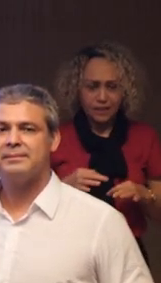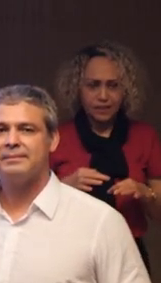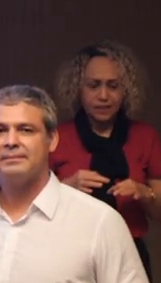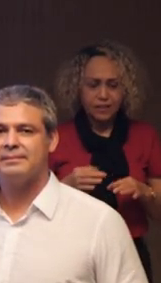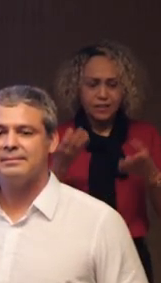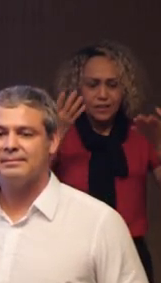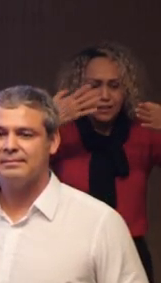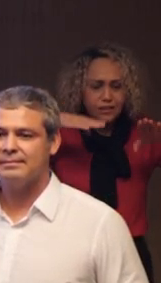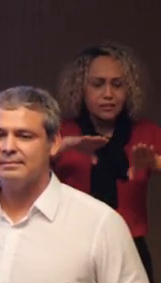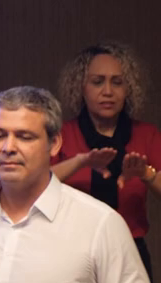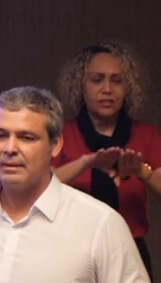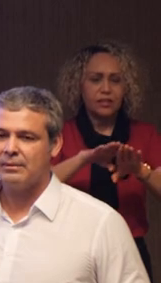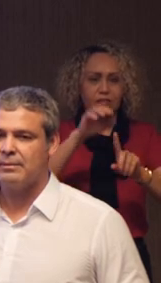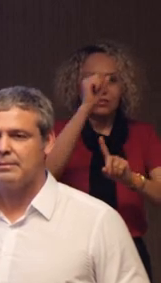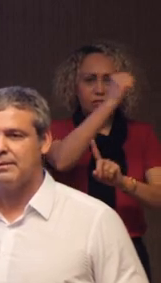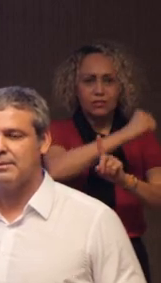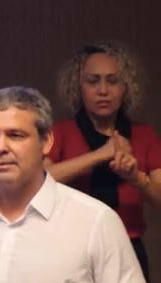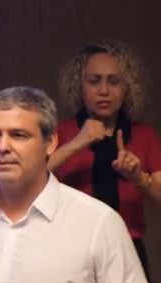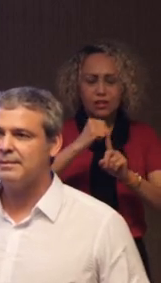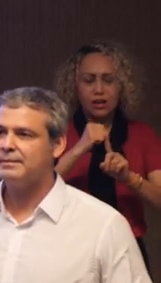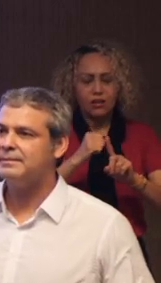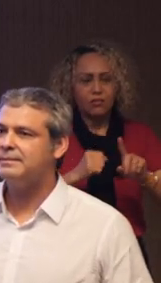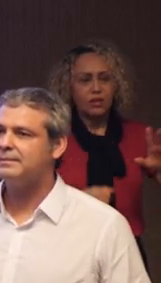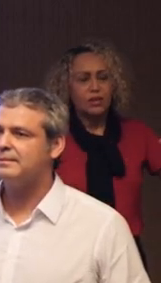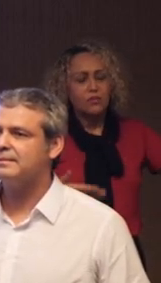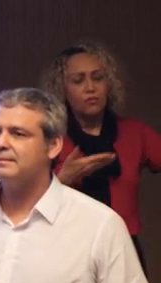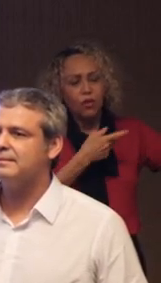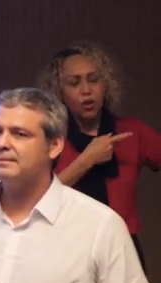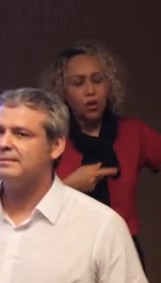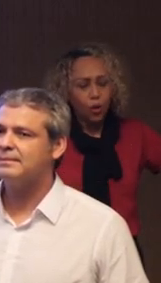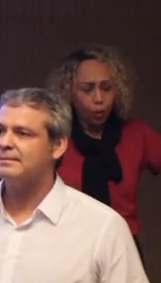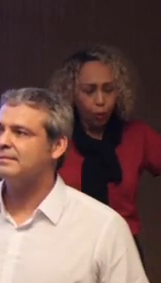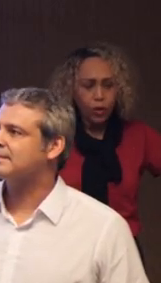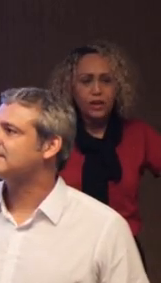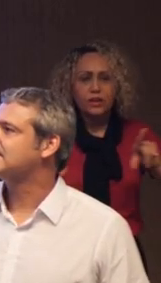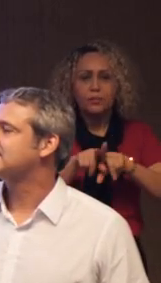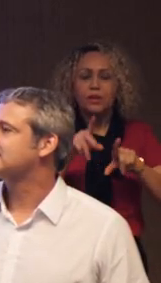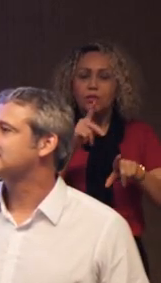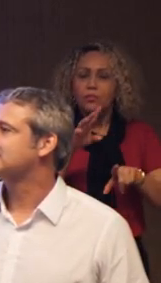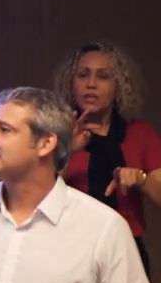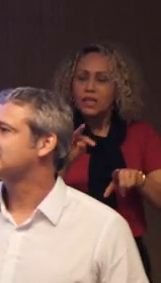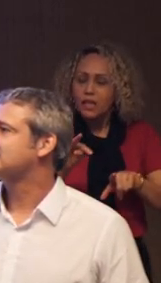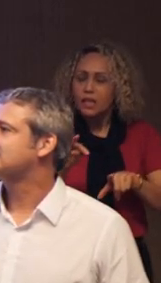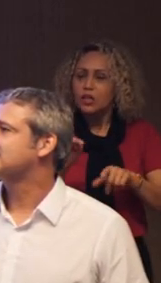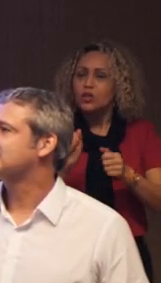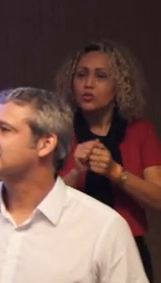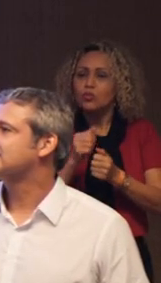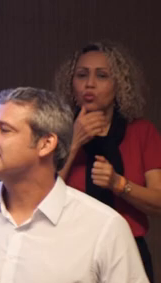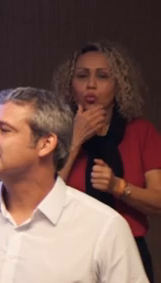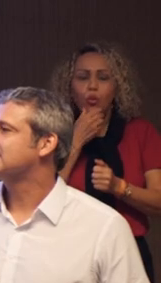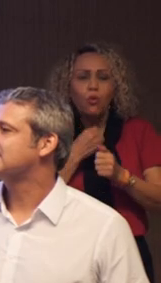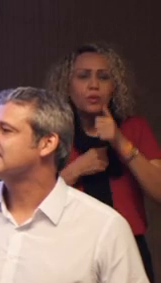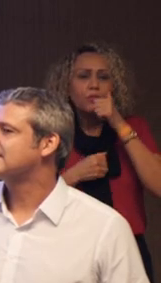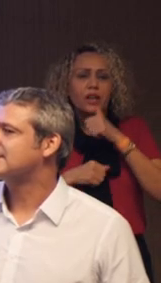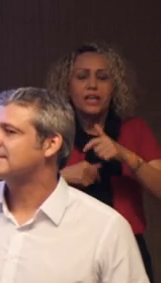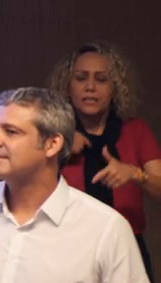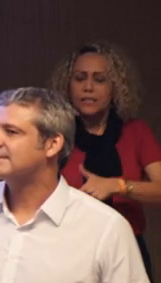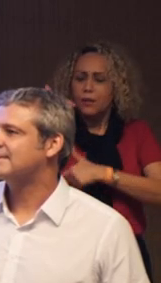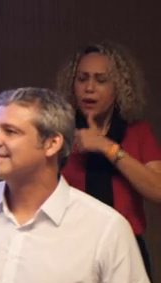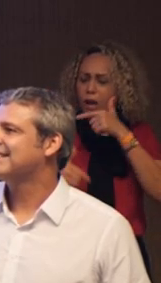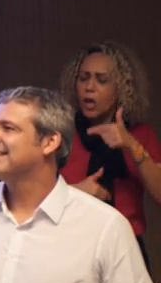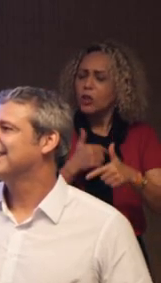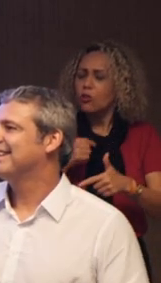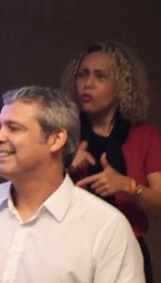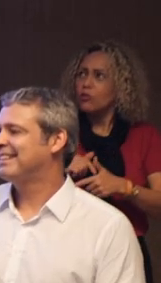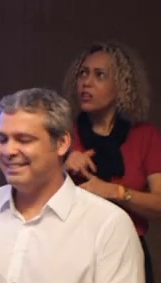inclusão social, que foi Lula e o PT, com homens e mulheres trabalhadores que mudou a realidade do povo brasileiro. Muito obrigado a todos, tenham um bom